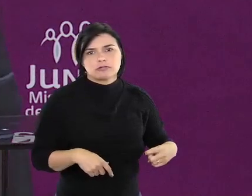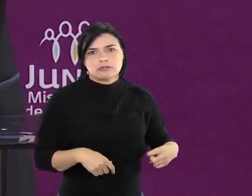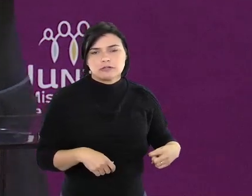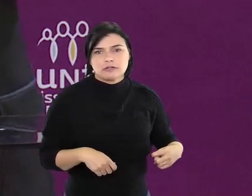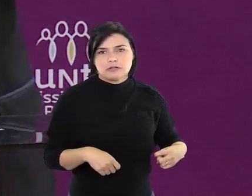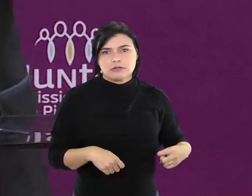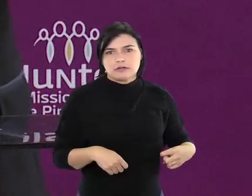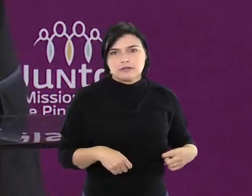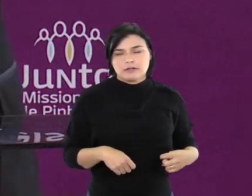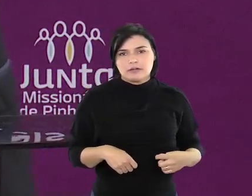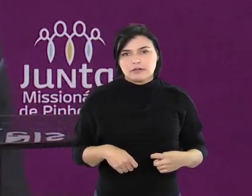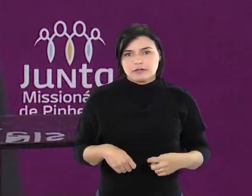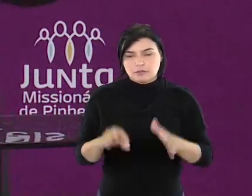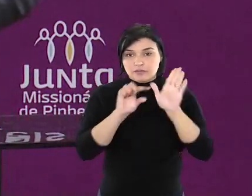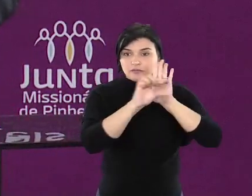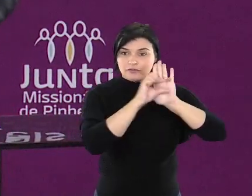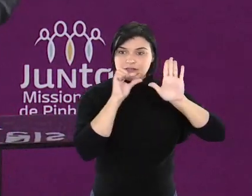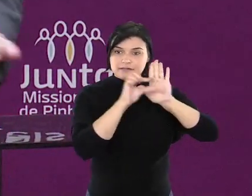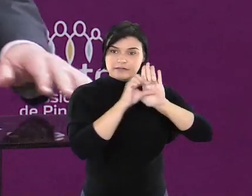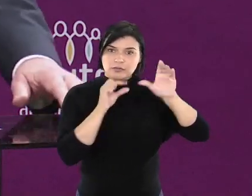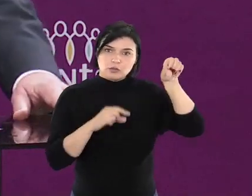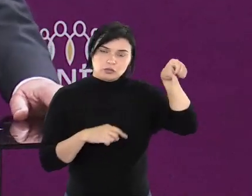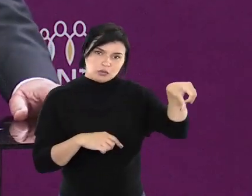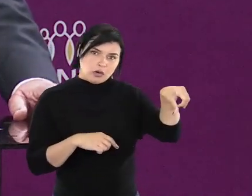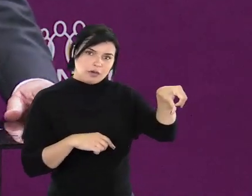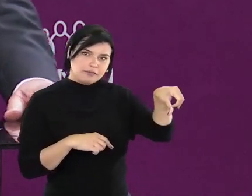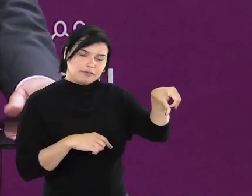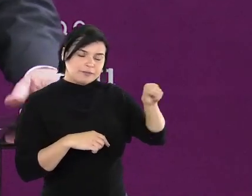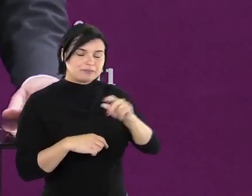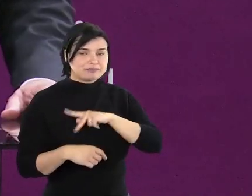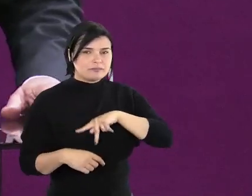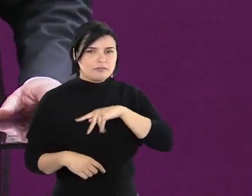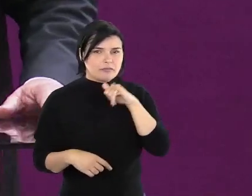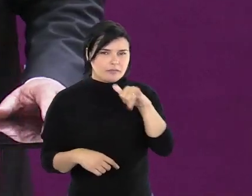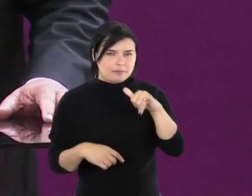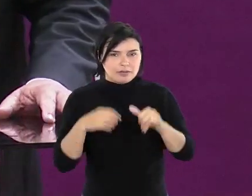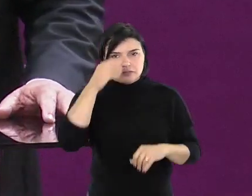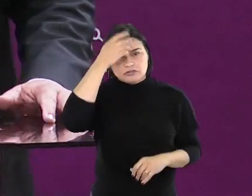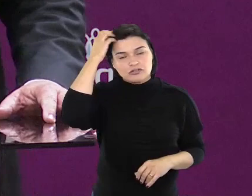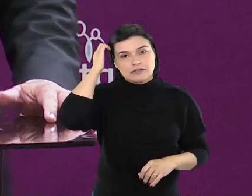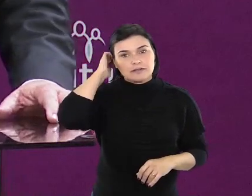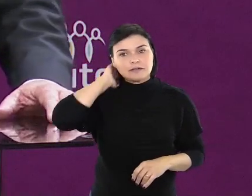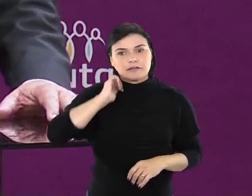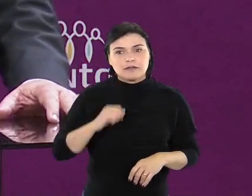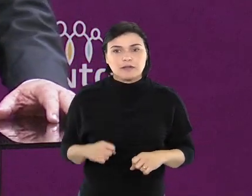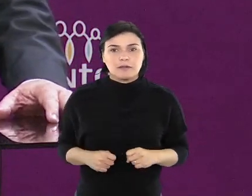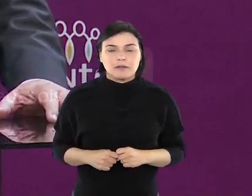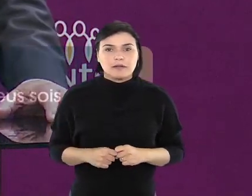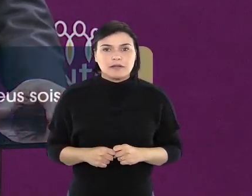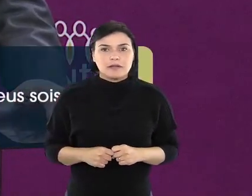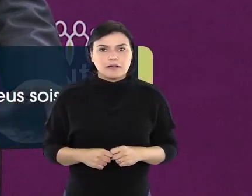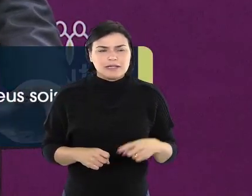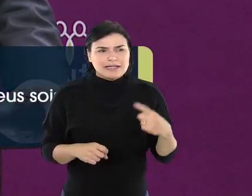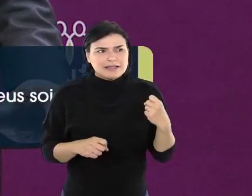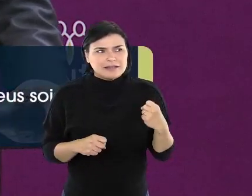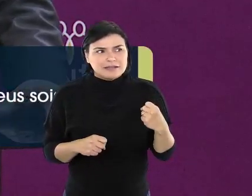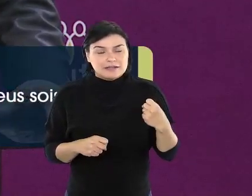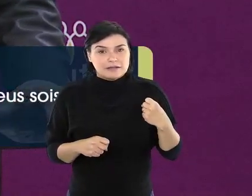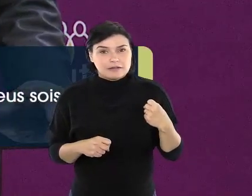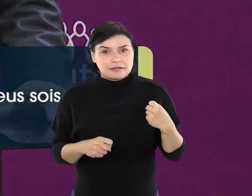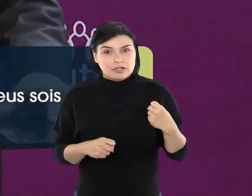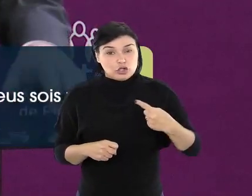veja no Versículo 9 que ele vai usar uma terceira figura diz porque de Deus somos o quê